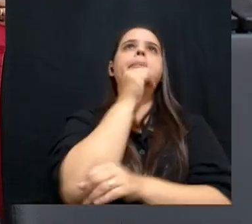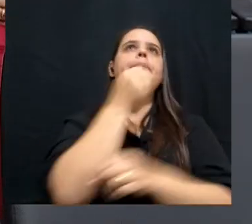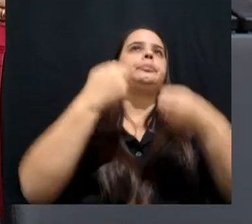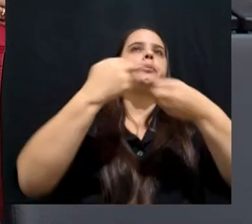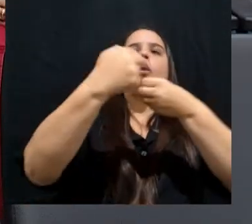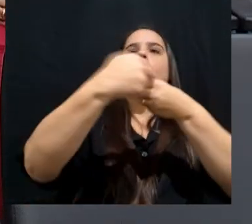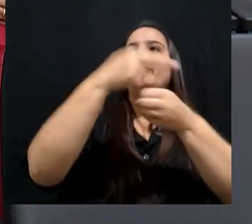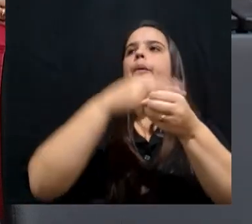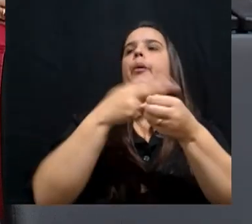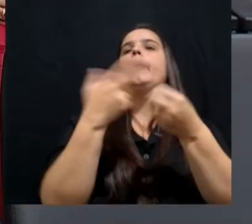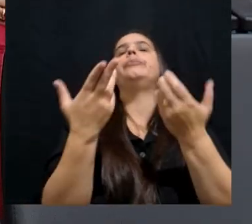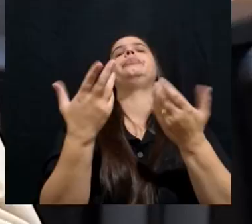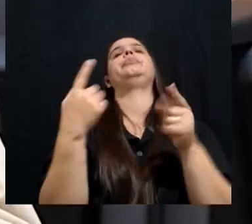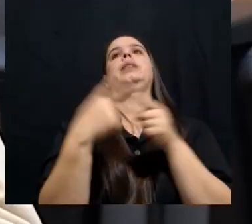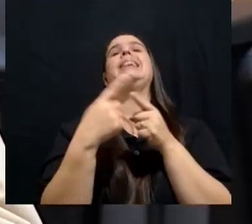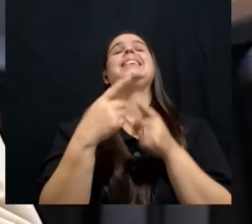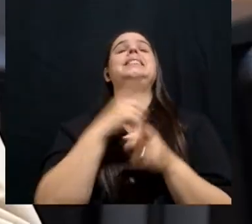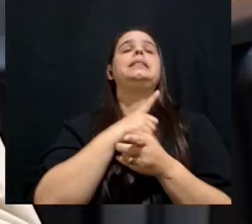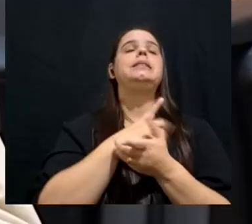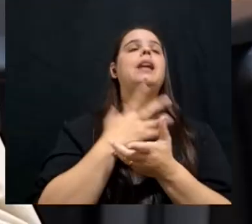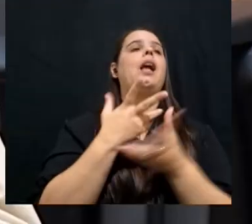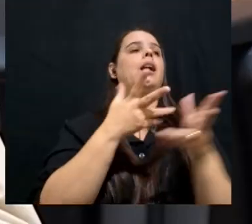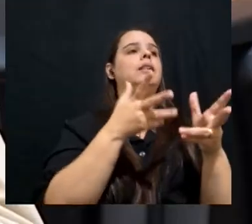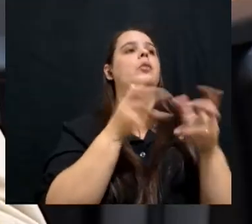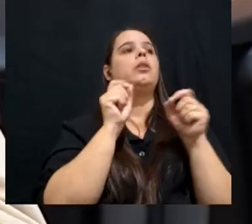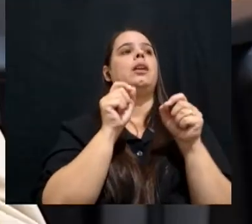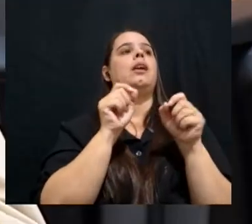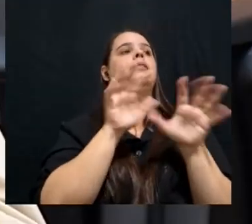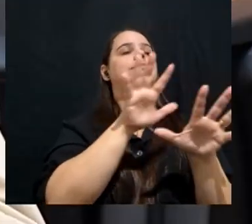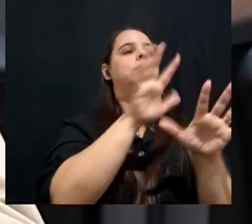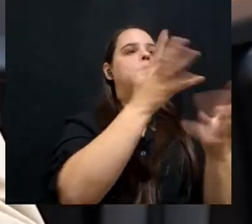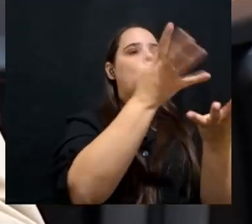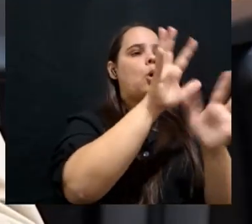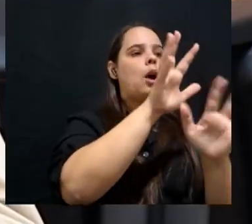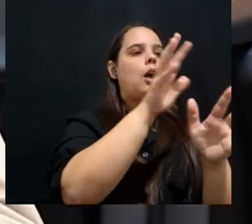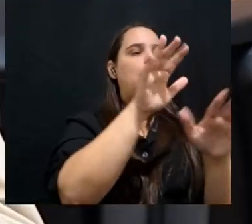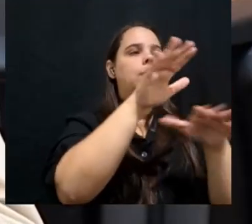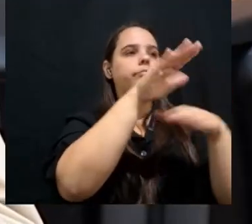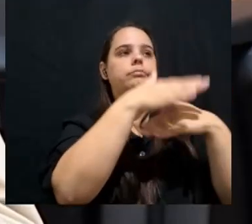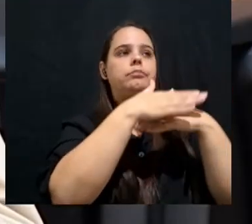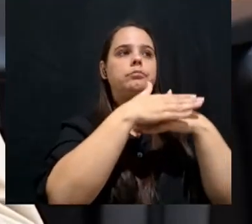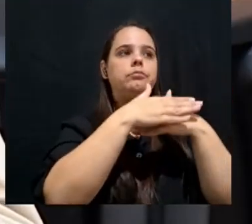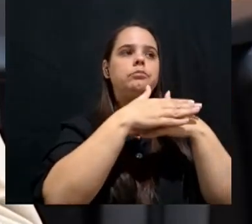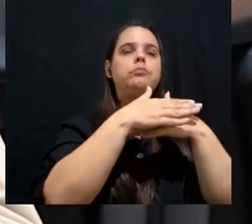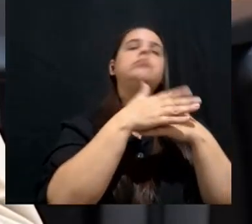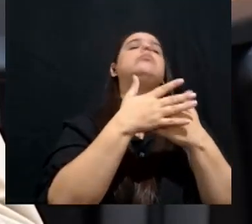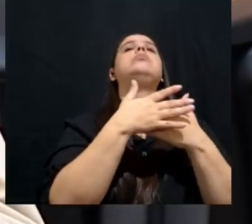têm essa característica, acolhedora. E isso tem